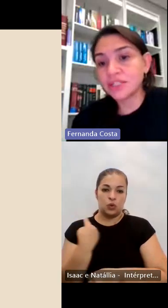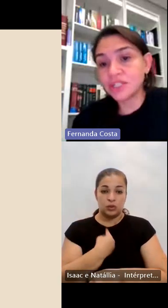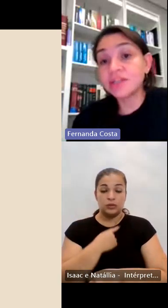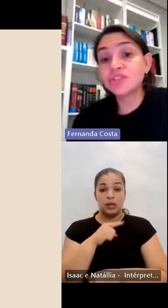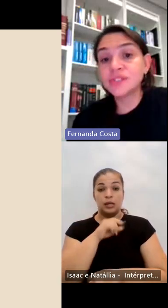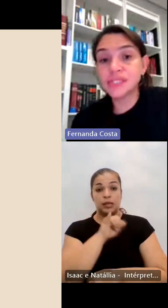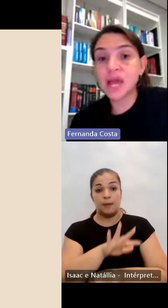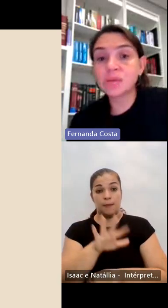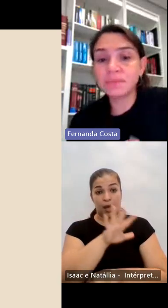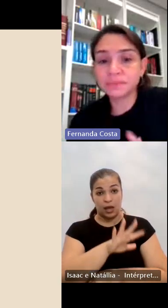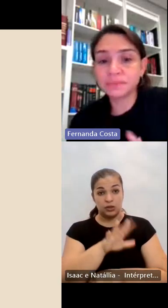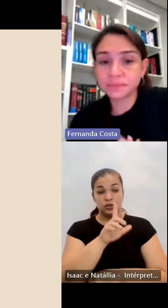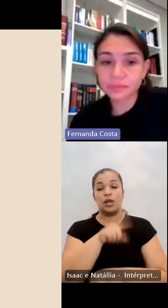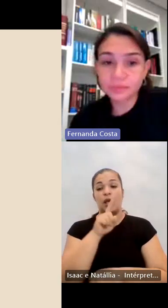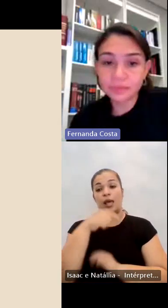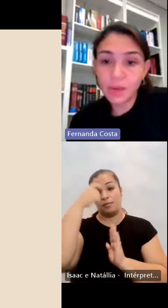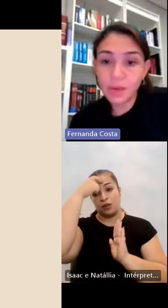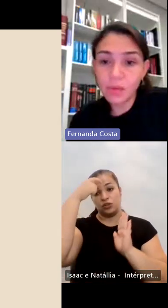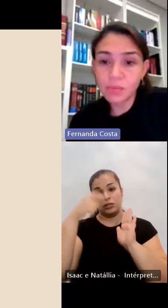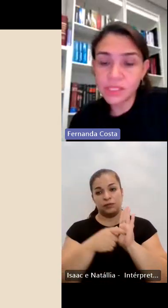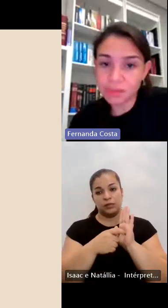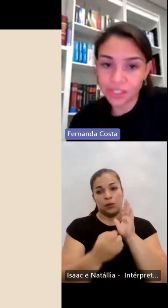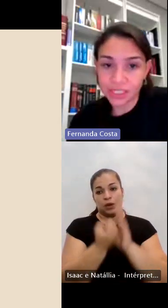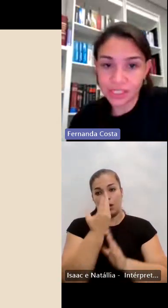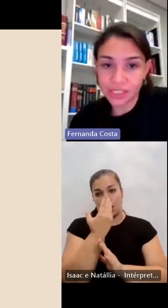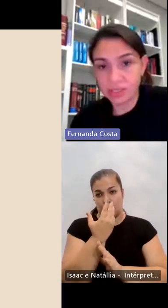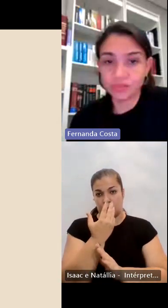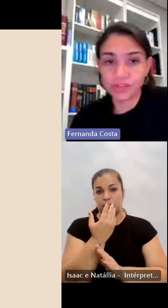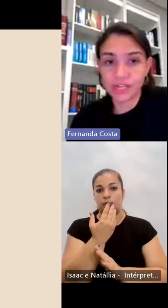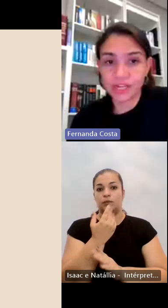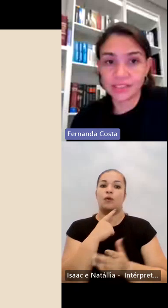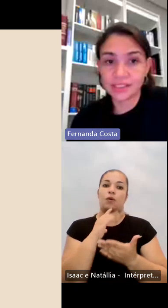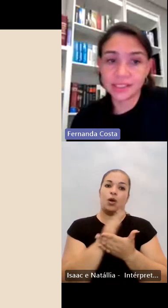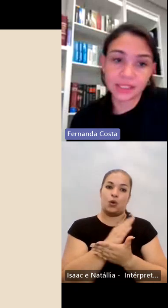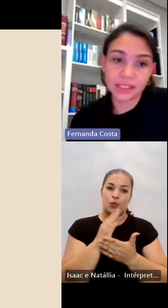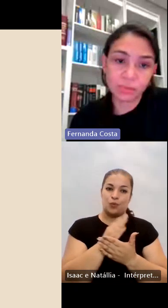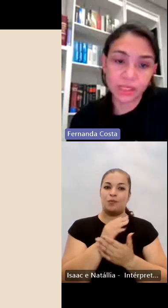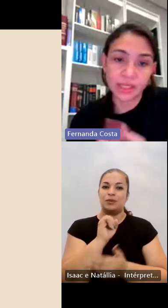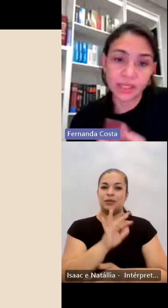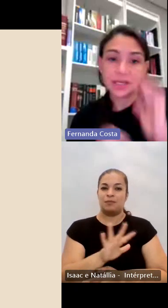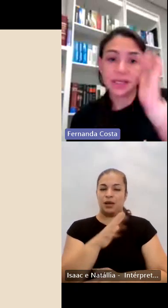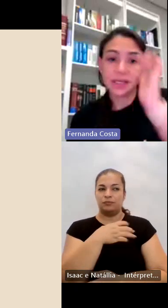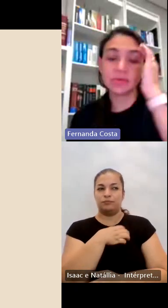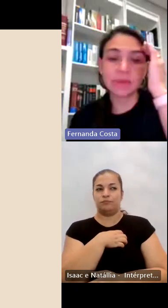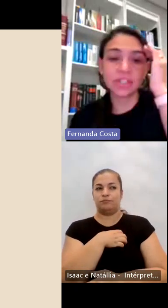com inteligência artificial, tá? Então, algumas imagens, elas são meio diferentes,